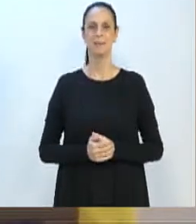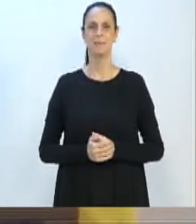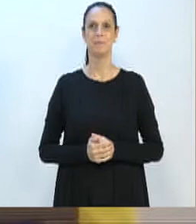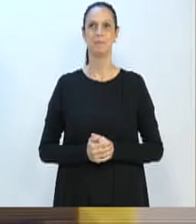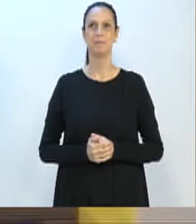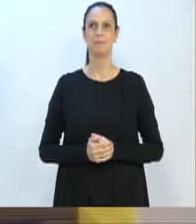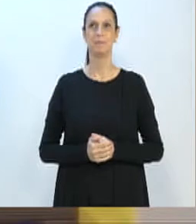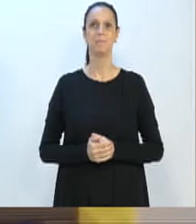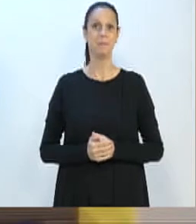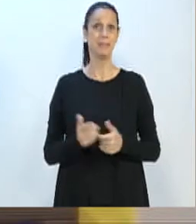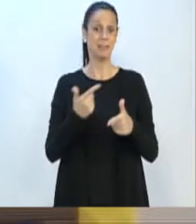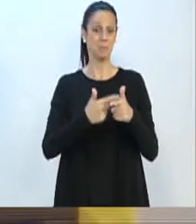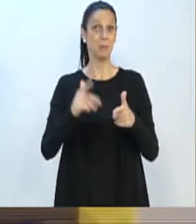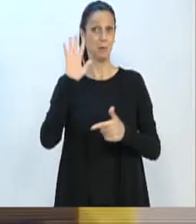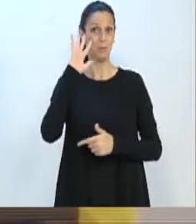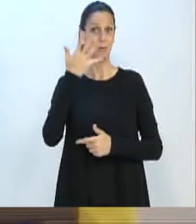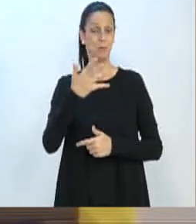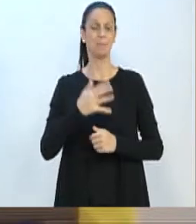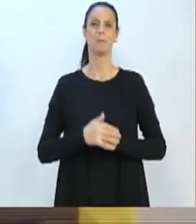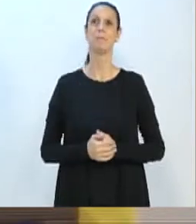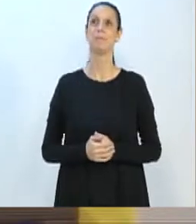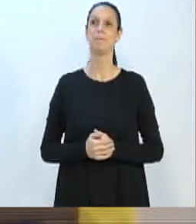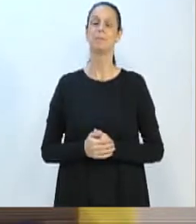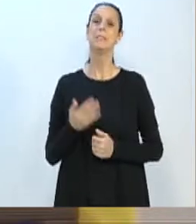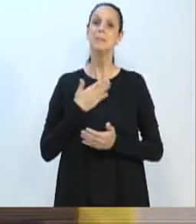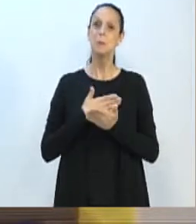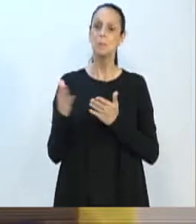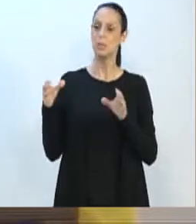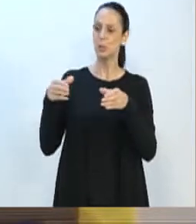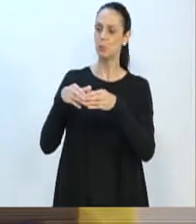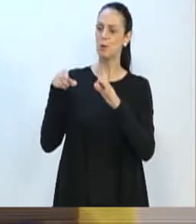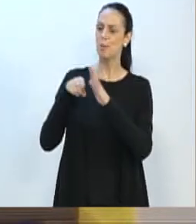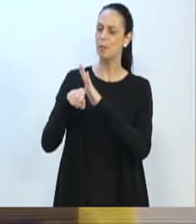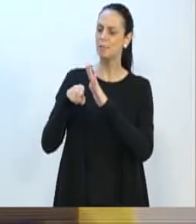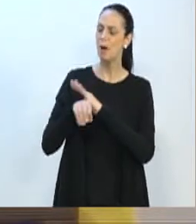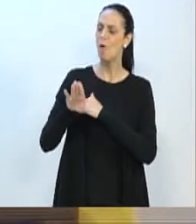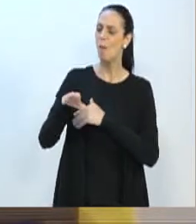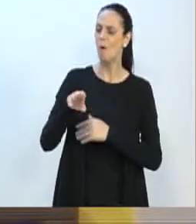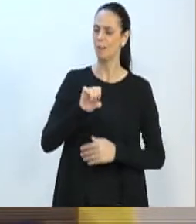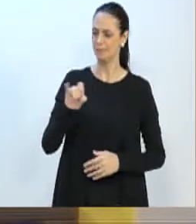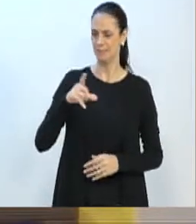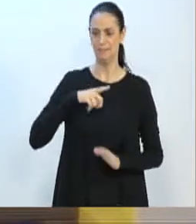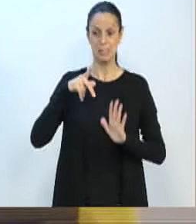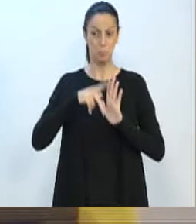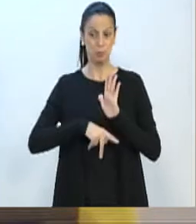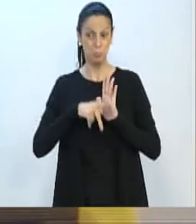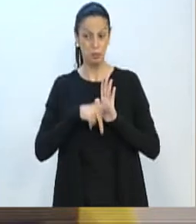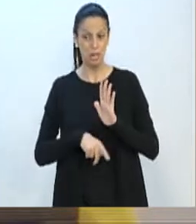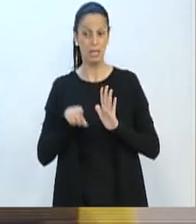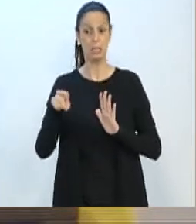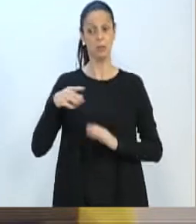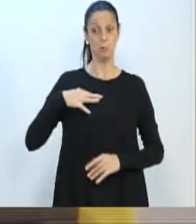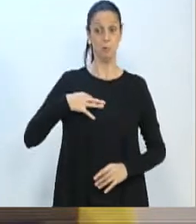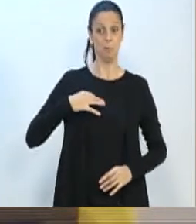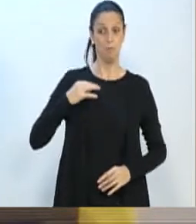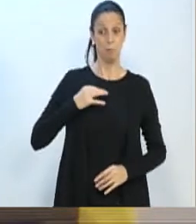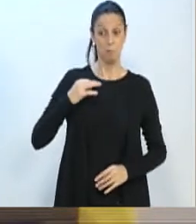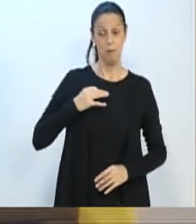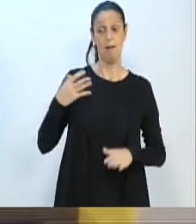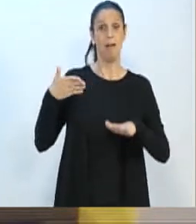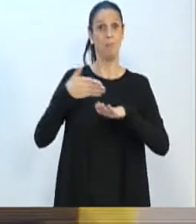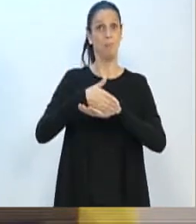a solução desse problema. E passei a indagar essas pessoas. Se houvesse um projeto no qual você tivesse que ser voluntário,